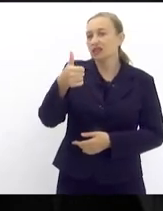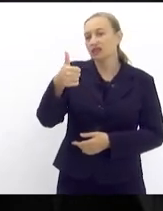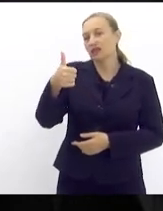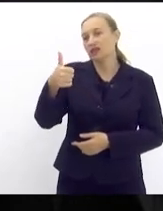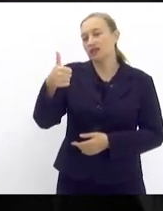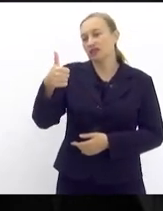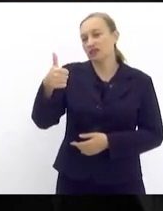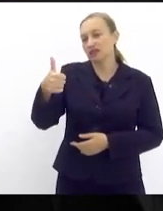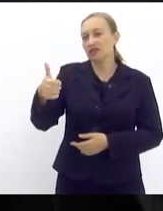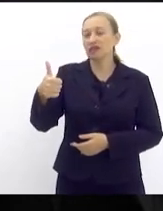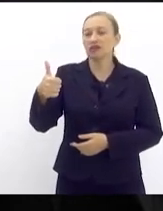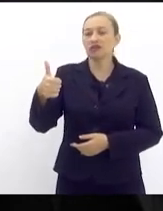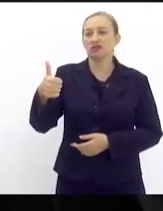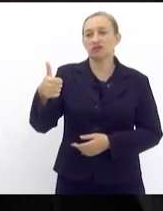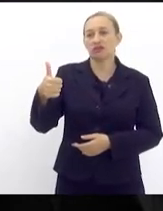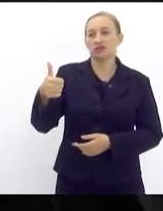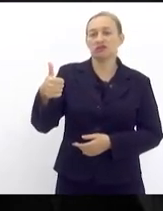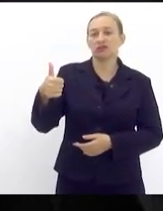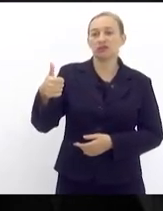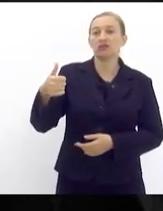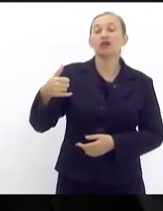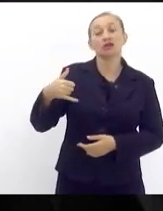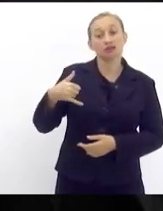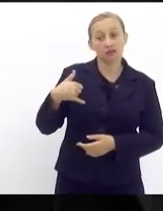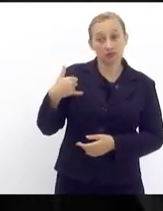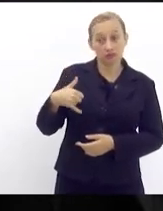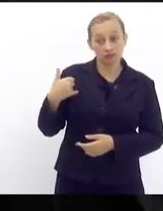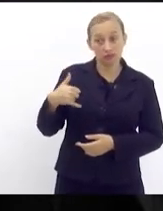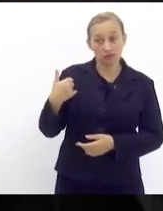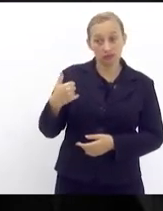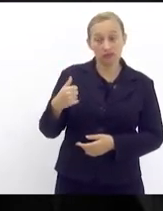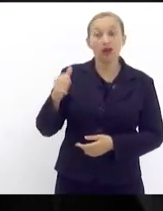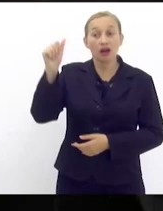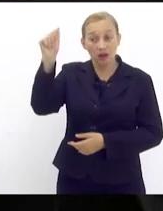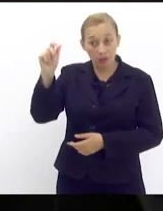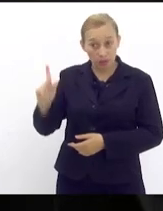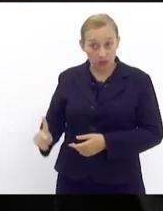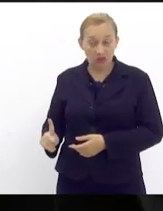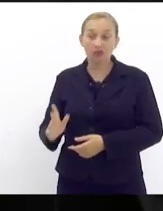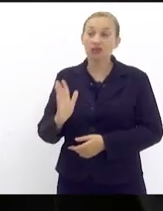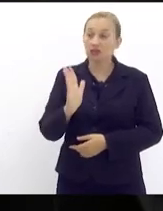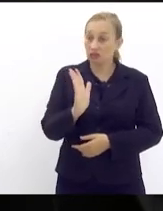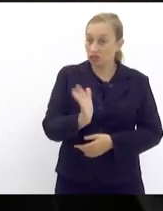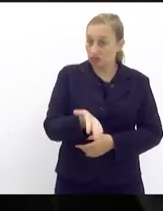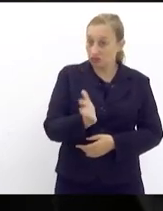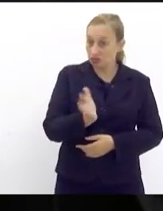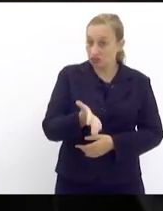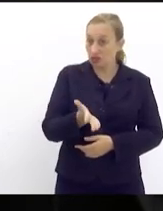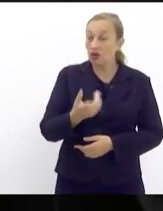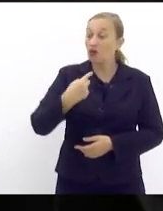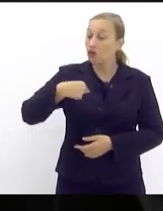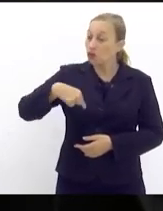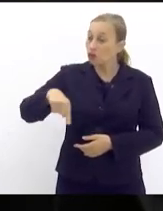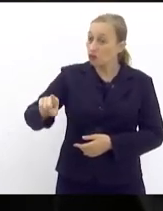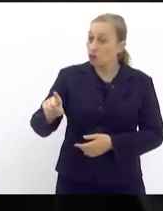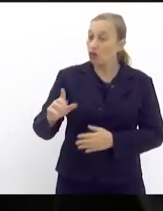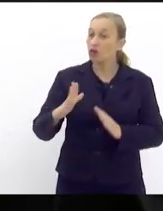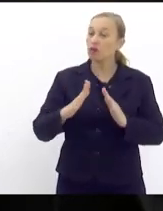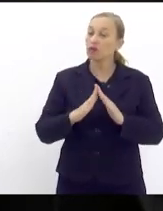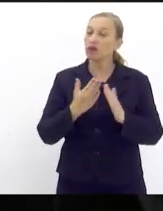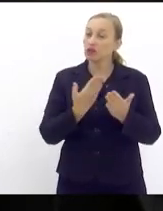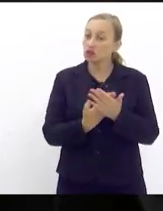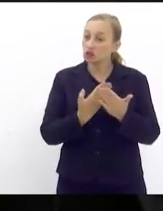de idade aposentada do serviço público que era que foi para escola